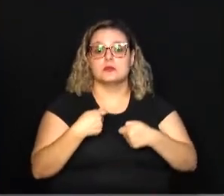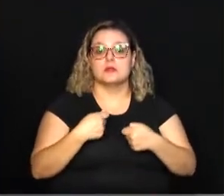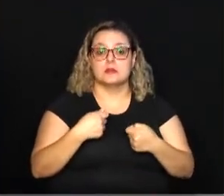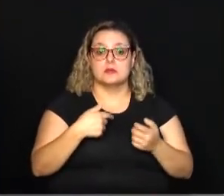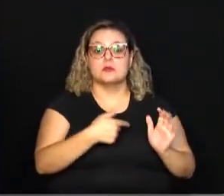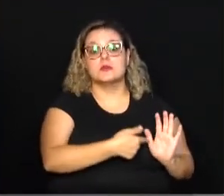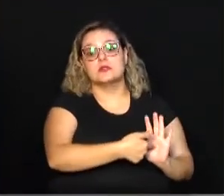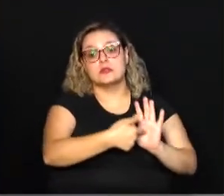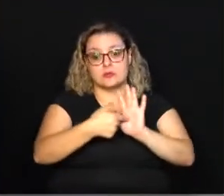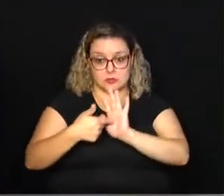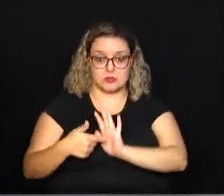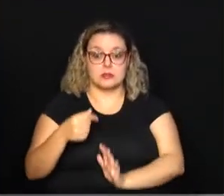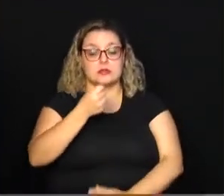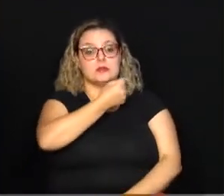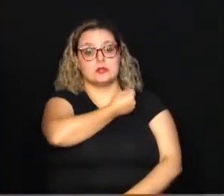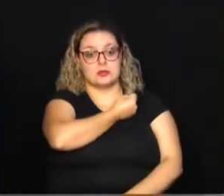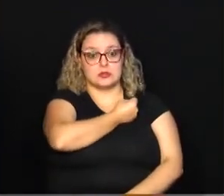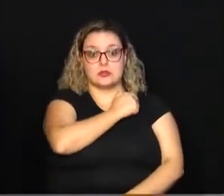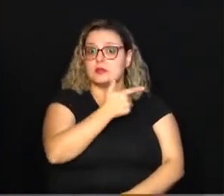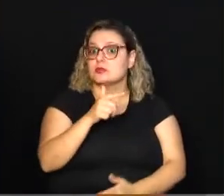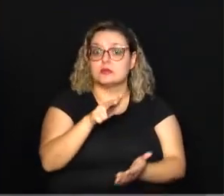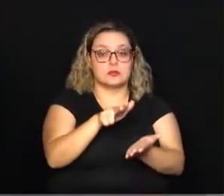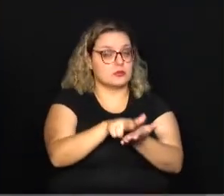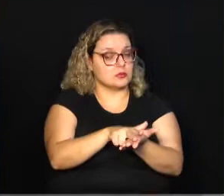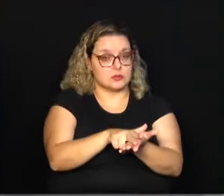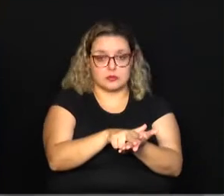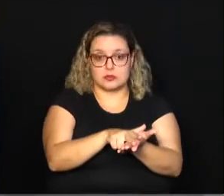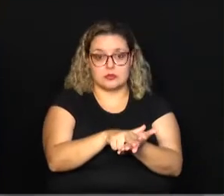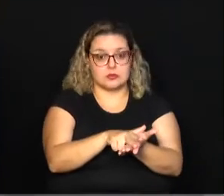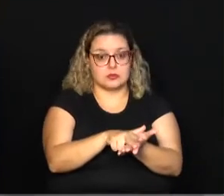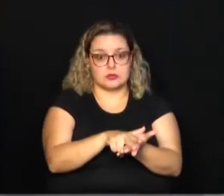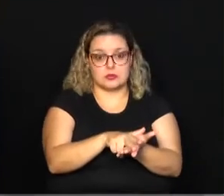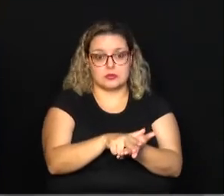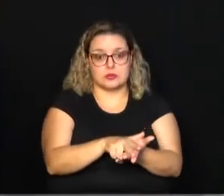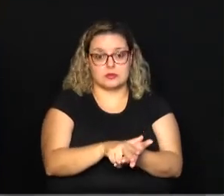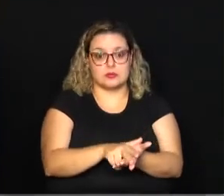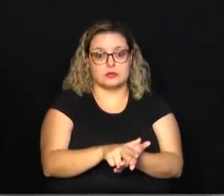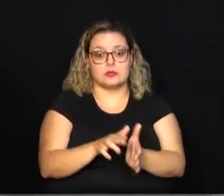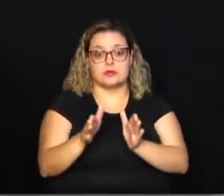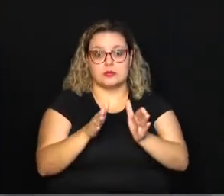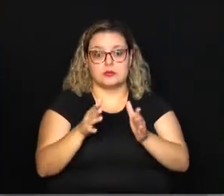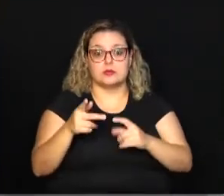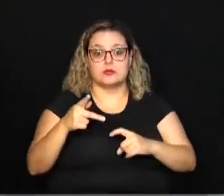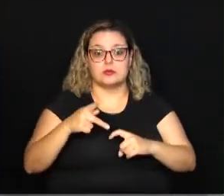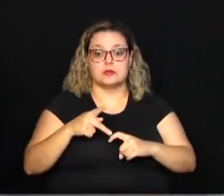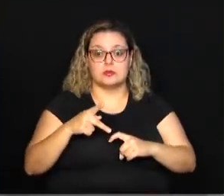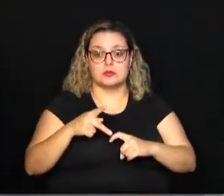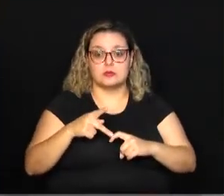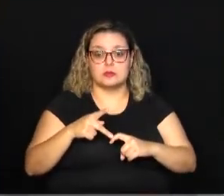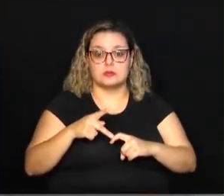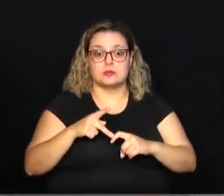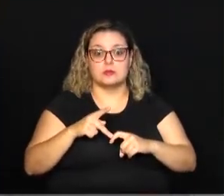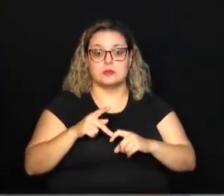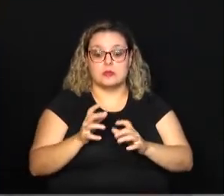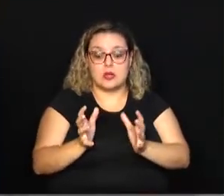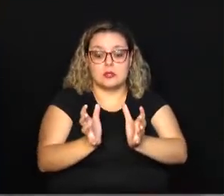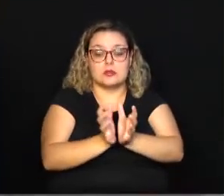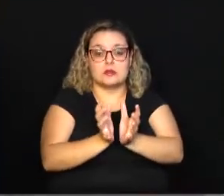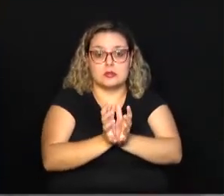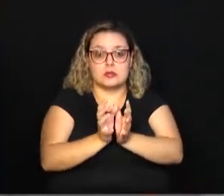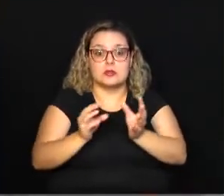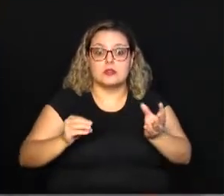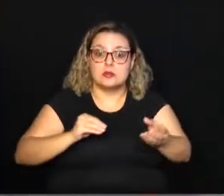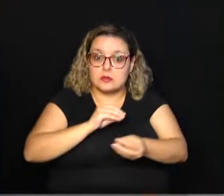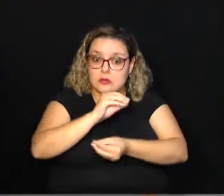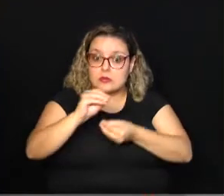número, que não tínhamos essas internações no setor de pediatria, para esse grupo que faz um movimento do